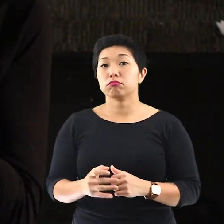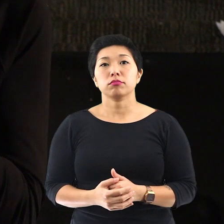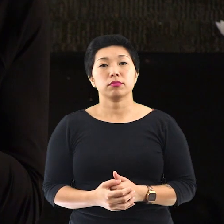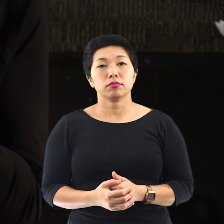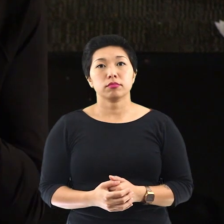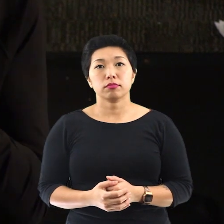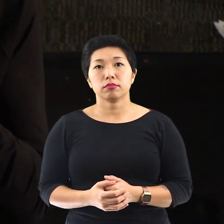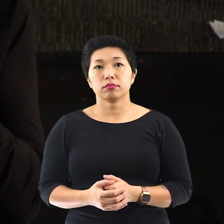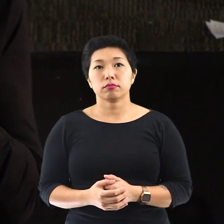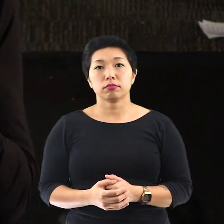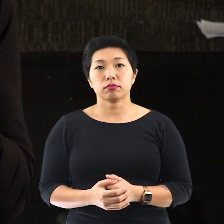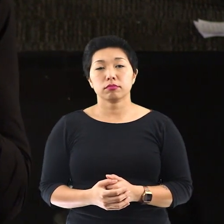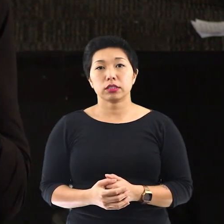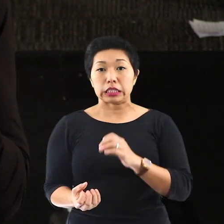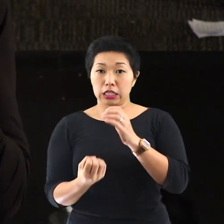efetivamente